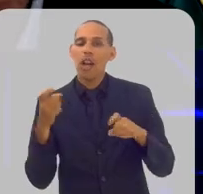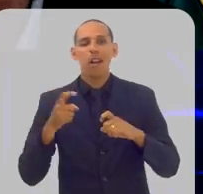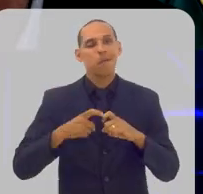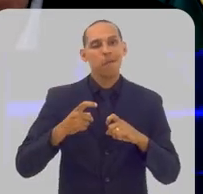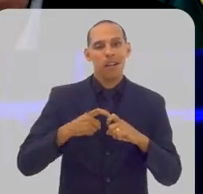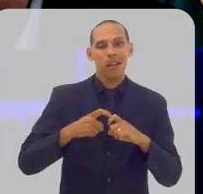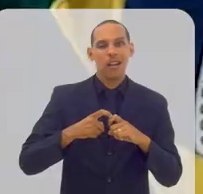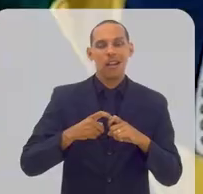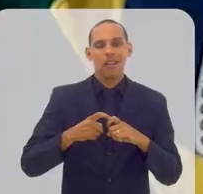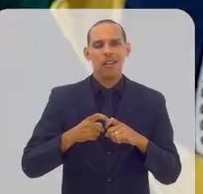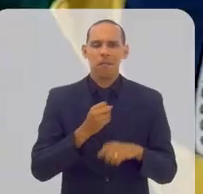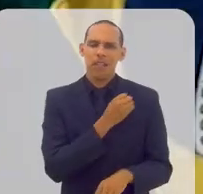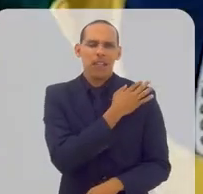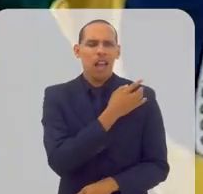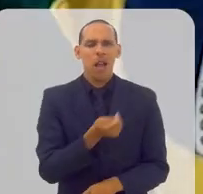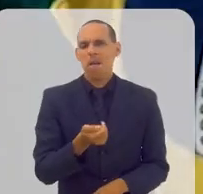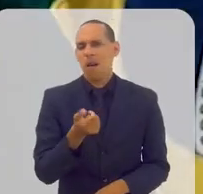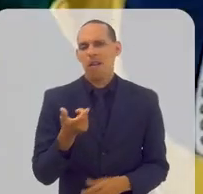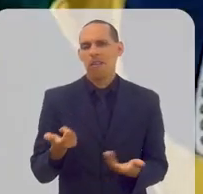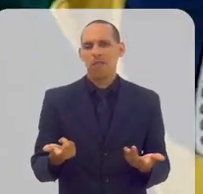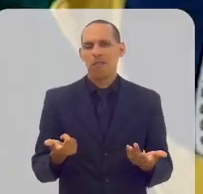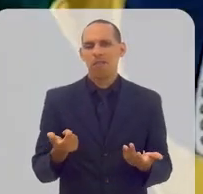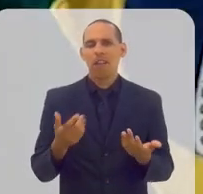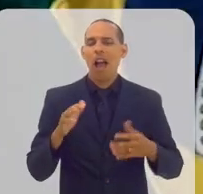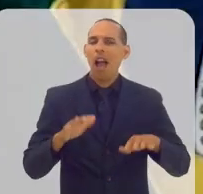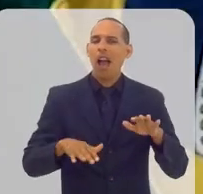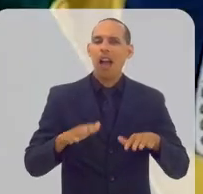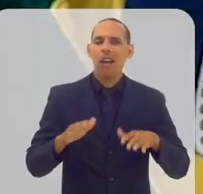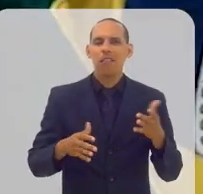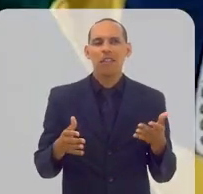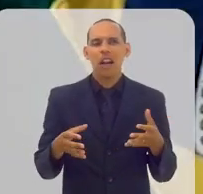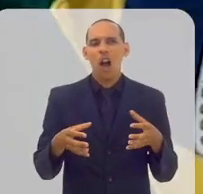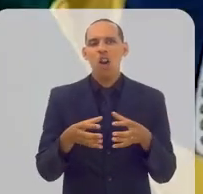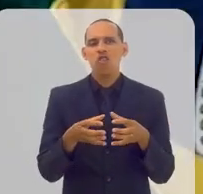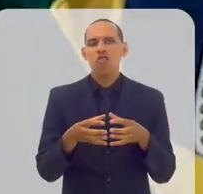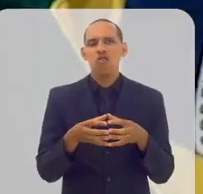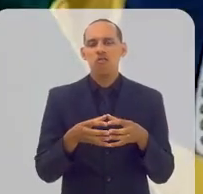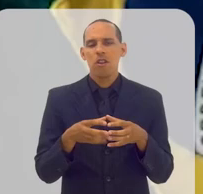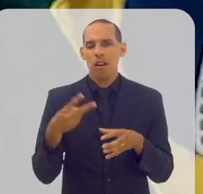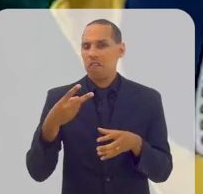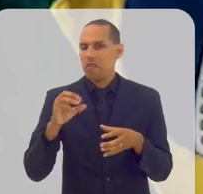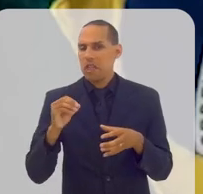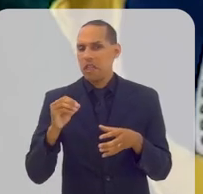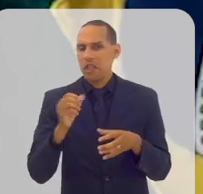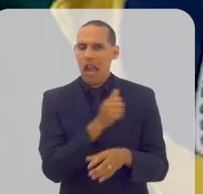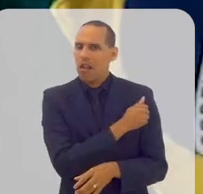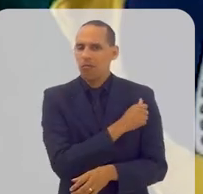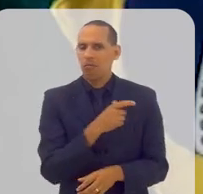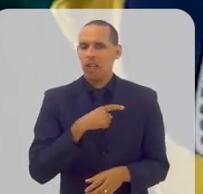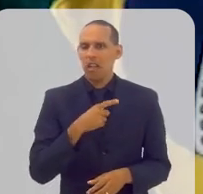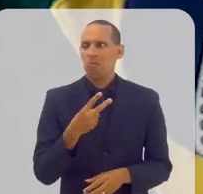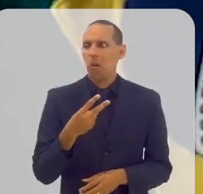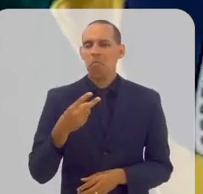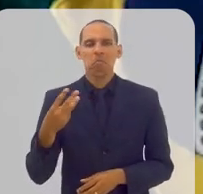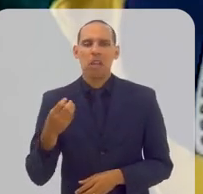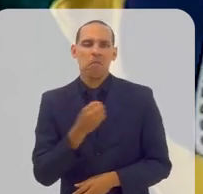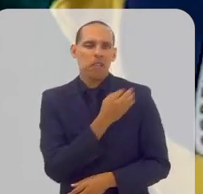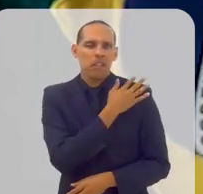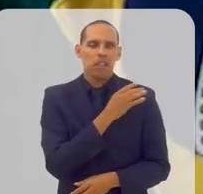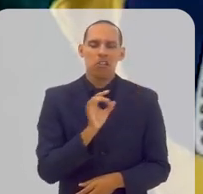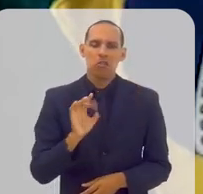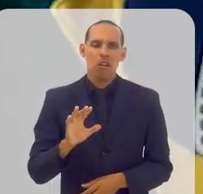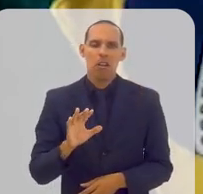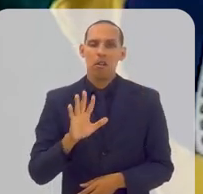certo? Poucos militares. Às vezes, numa turma de 20, você pode tirar 2, 3